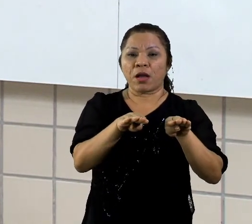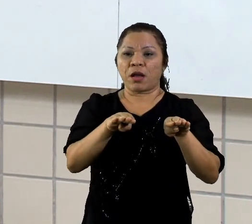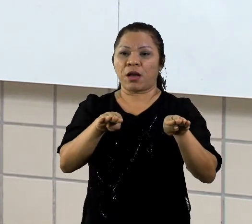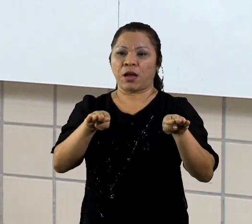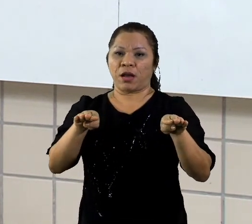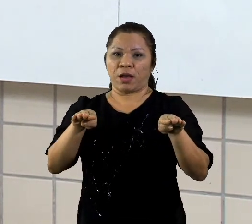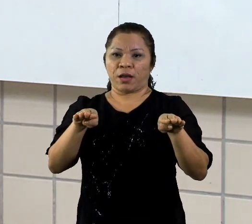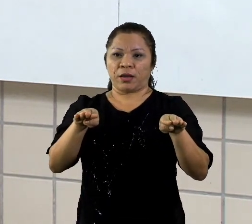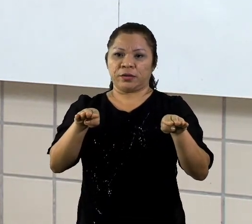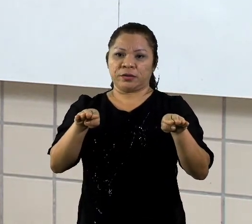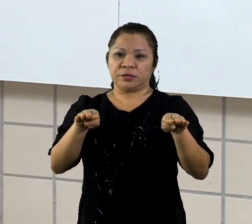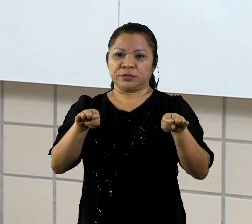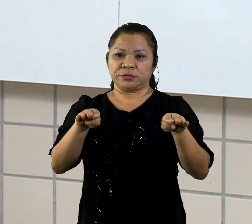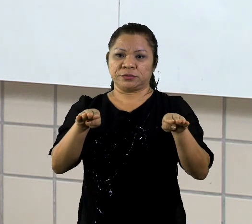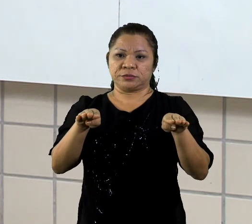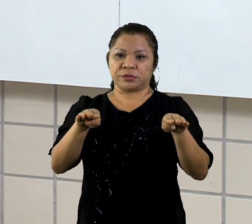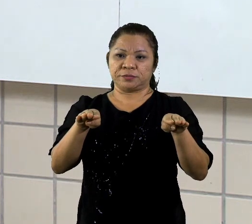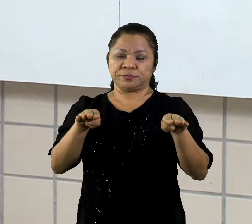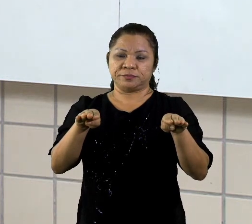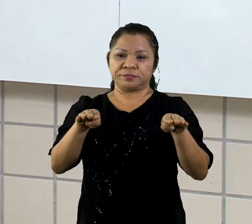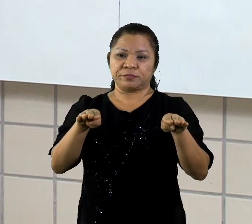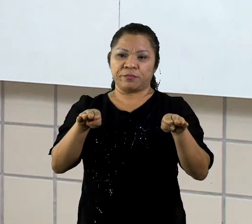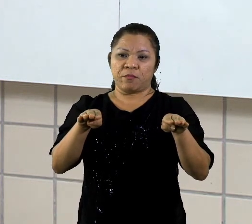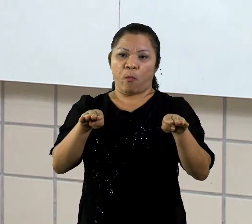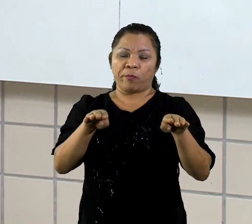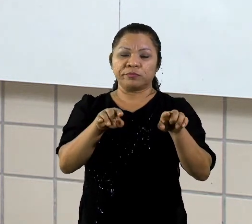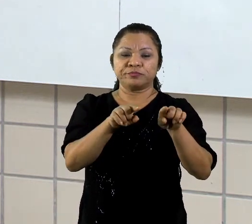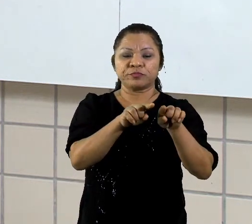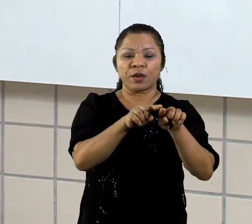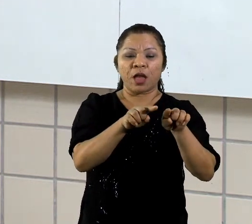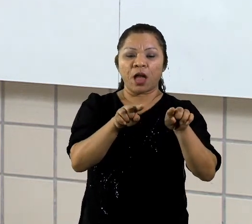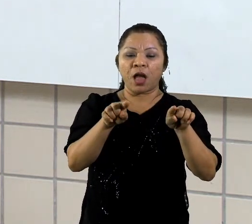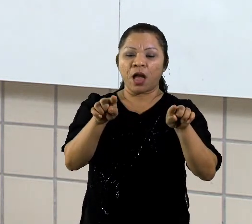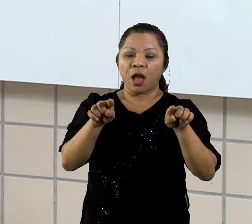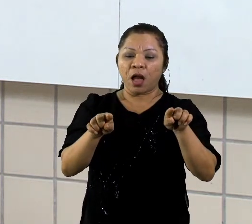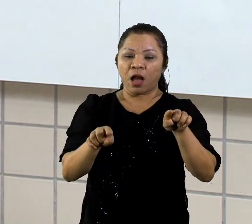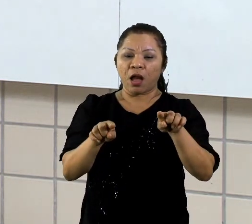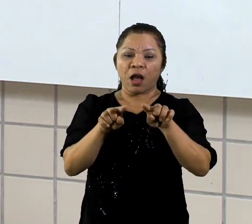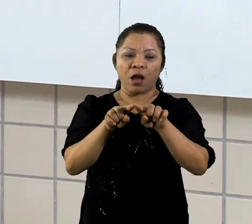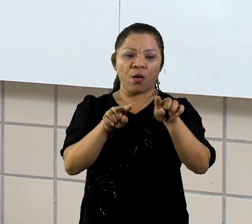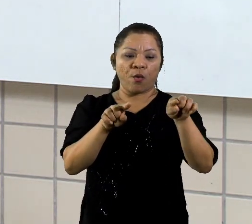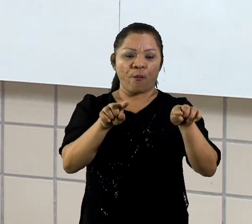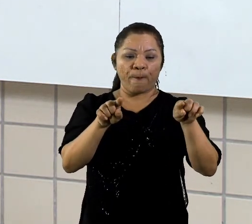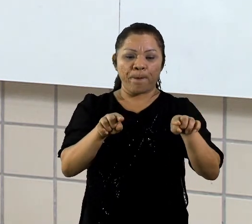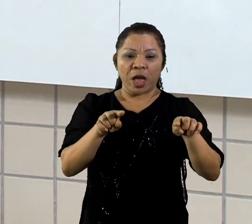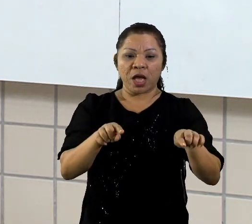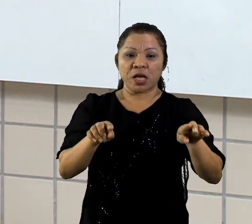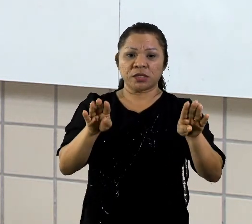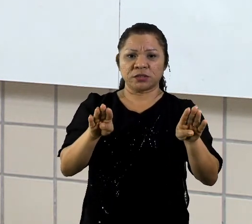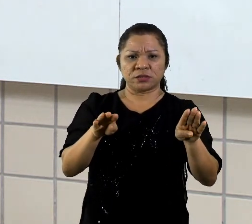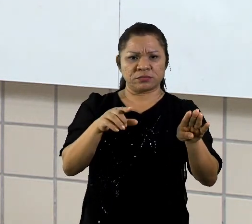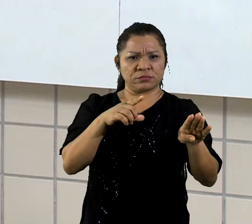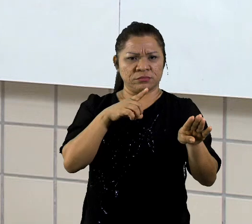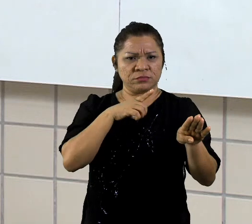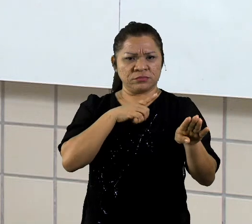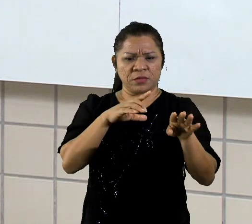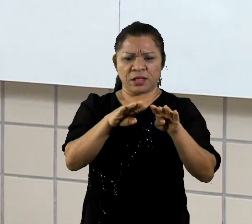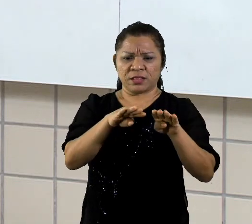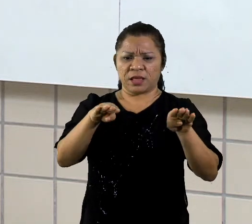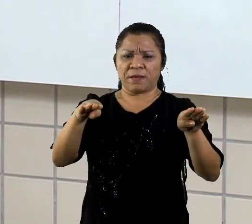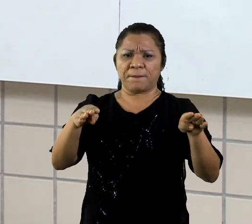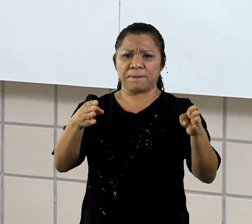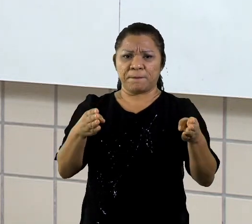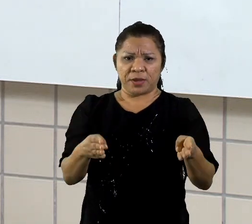Os pezinhos da mesa. Quantos pezinhos a mesa tem? 4. Tem mesa com 3, né? Tem